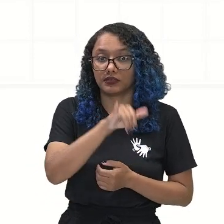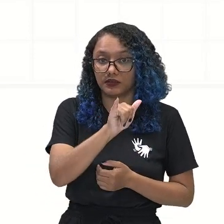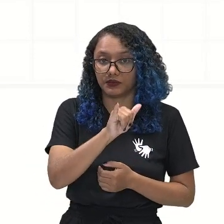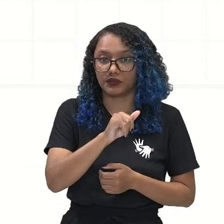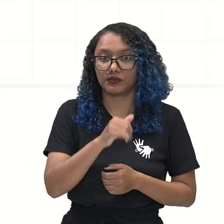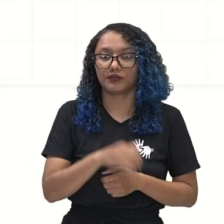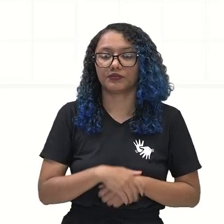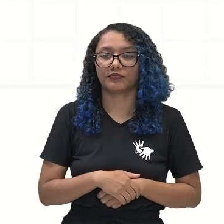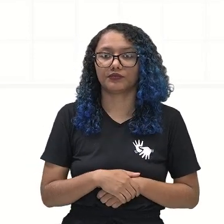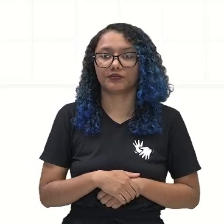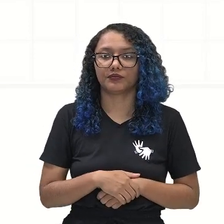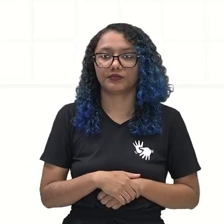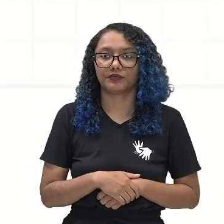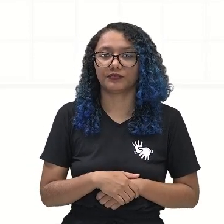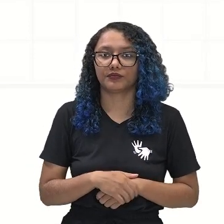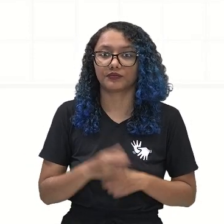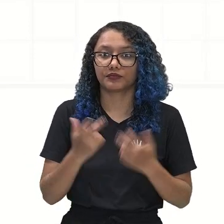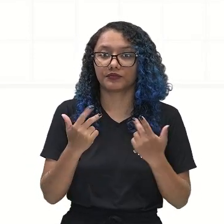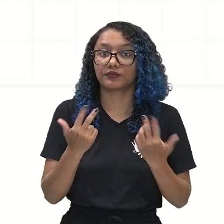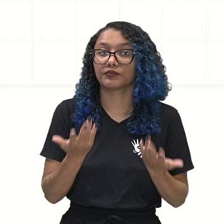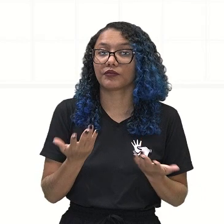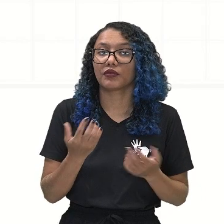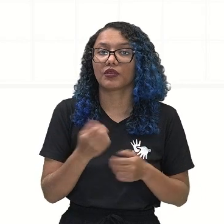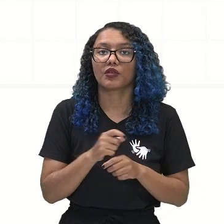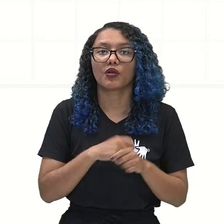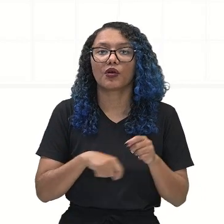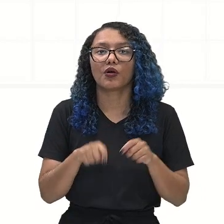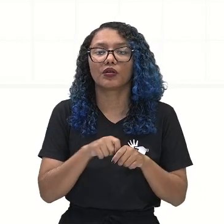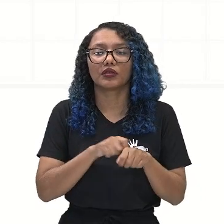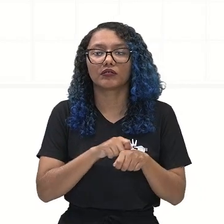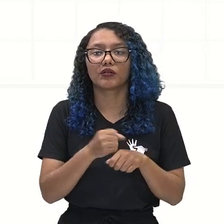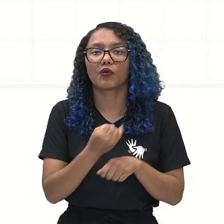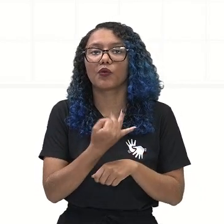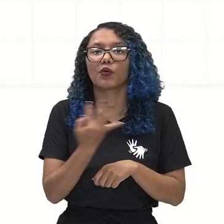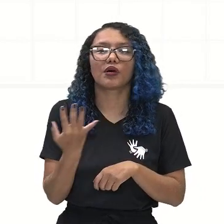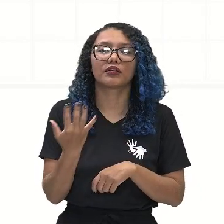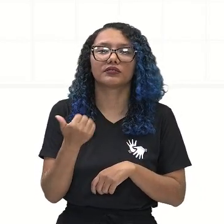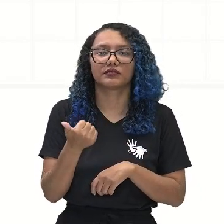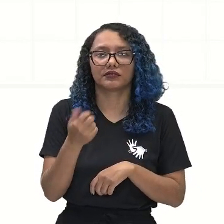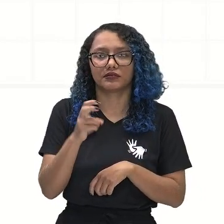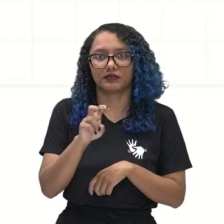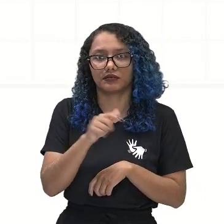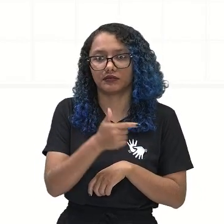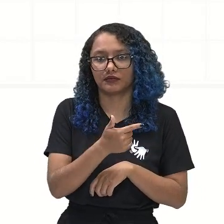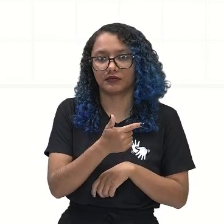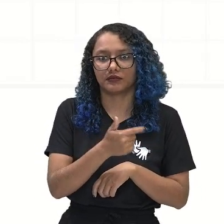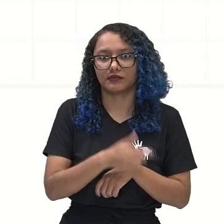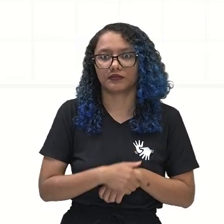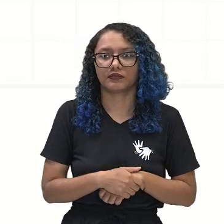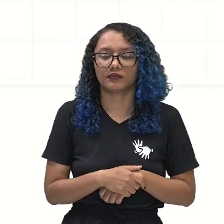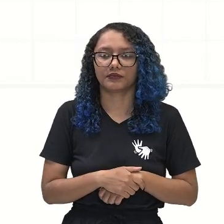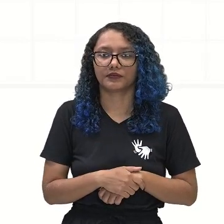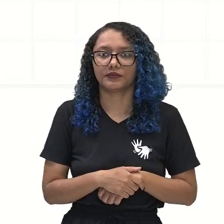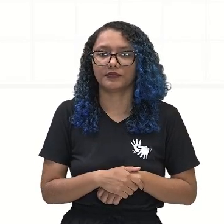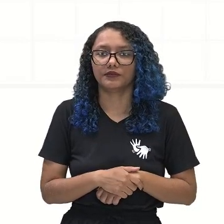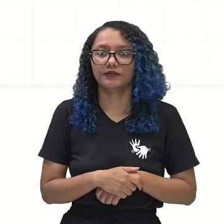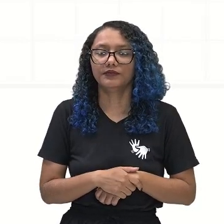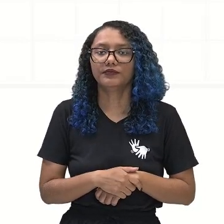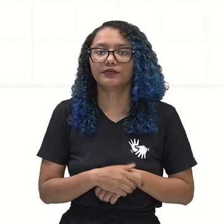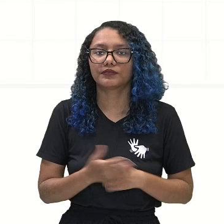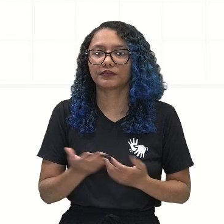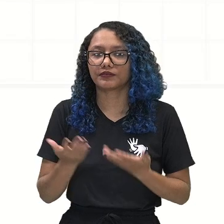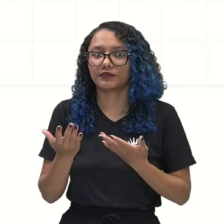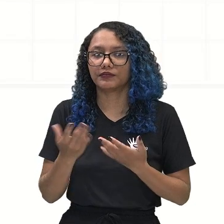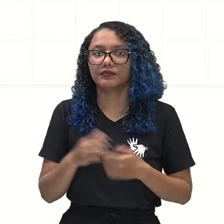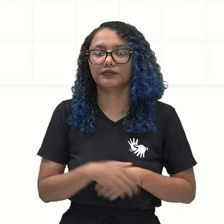2y, olha, é igual a quantas rodas? 152 rodas. Portanto,